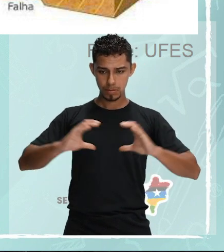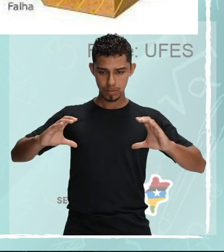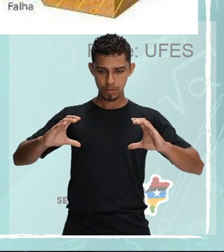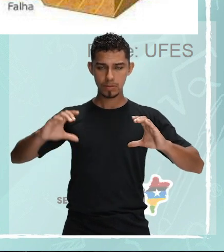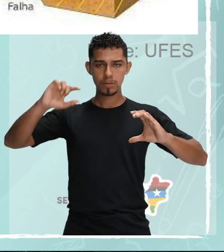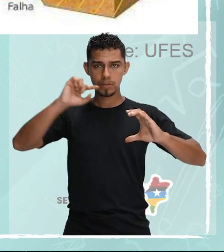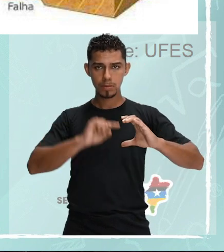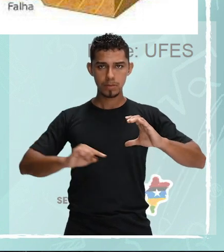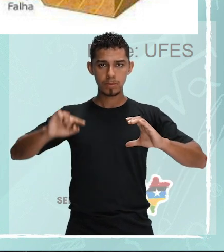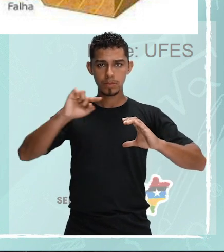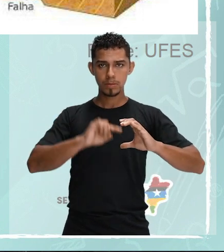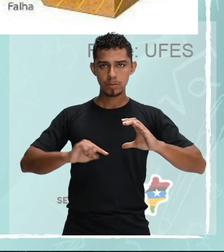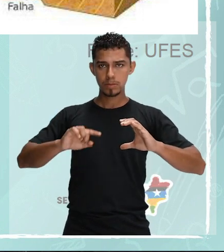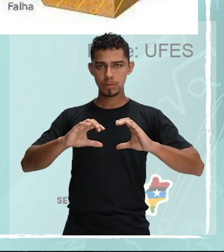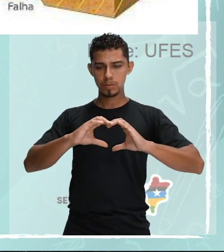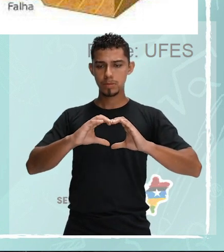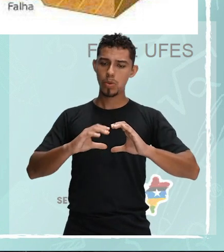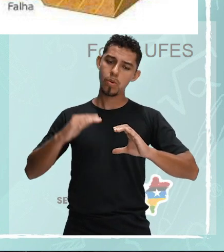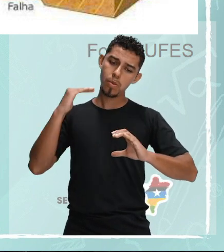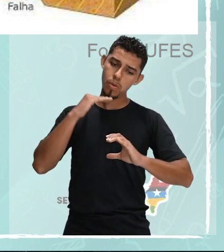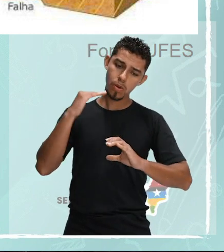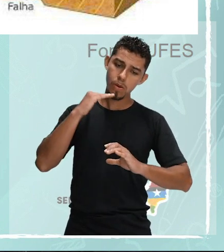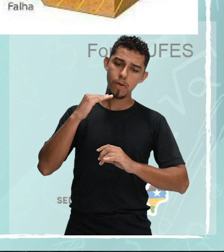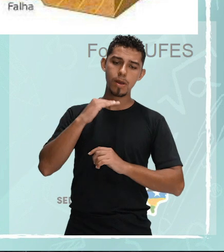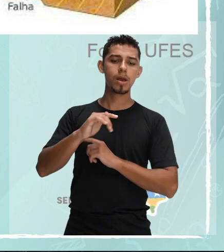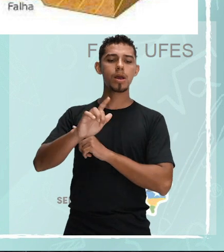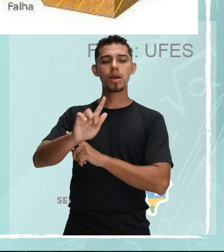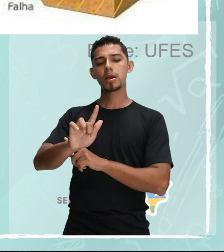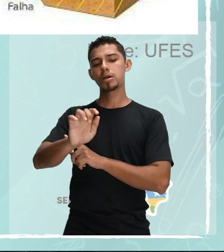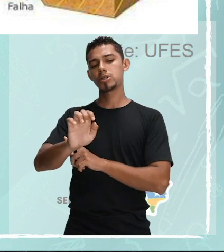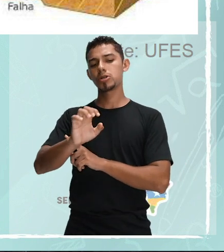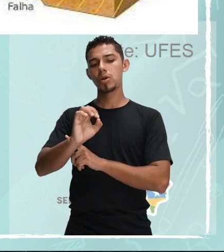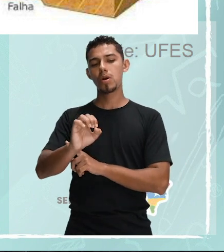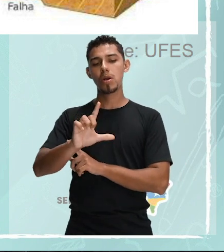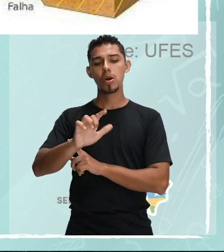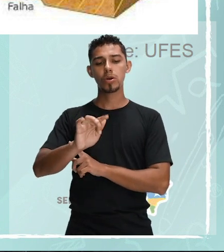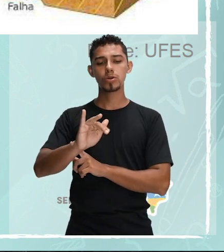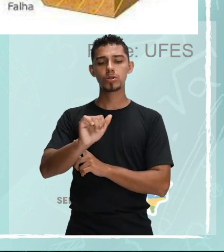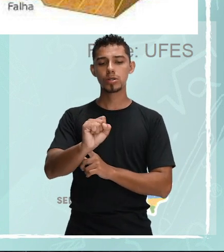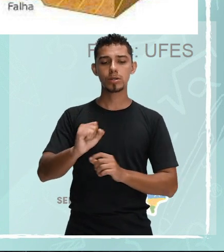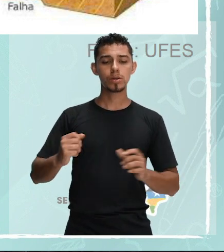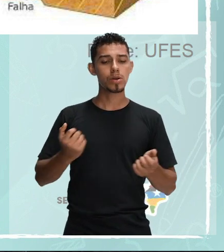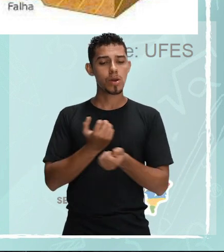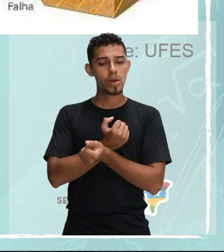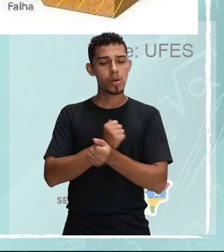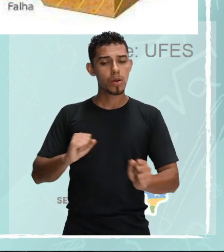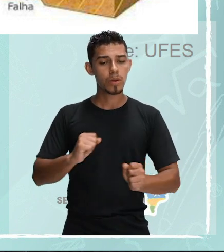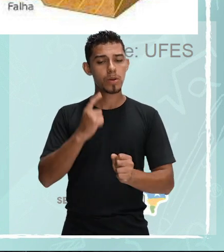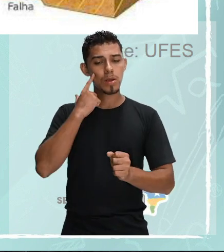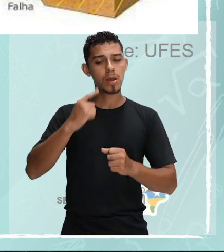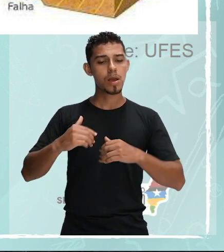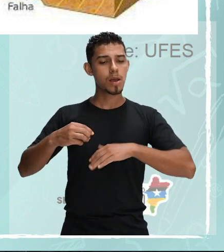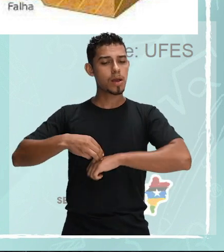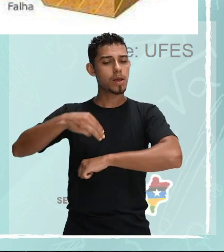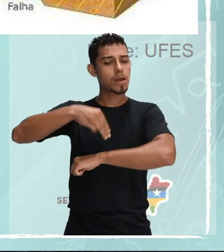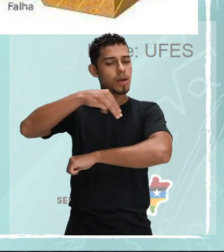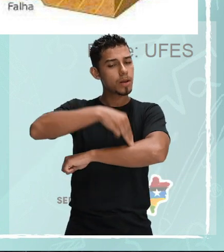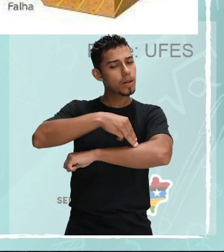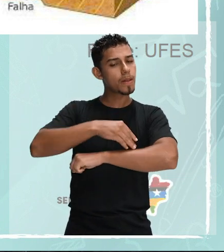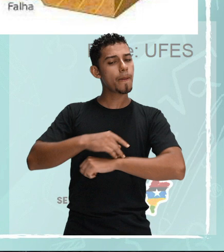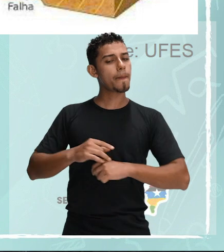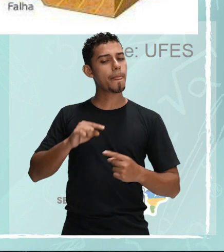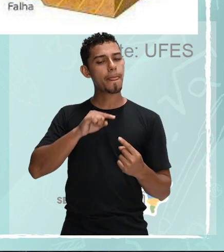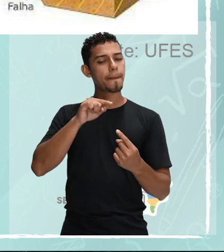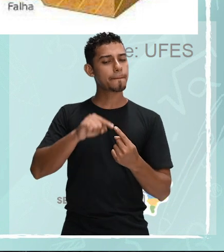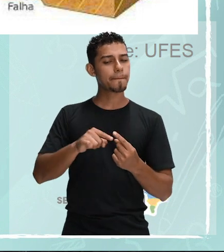rochas, ou por falhas geológicas, rupturas de uma rocha no interior da Terra. O ponto do interior da Terra em que